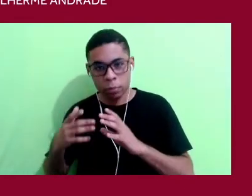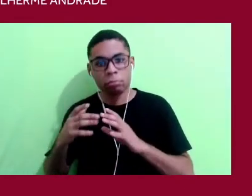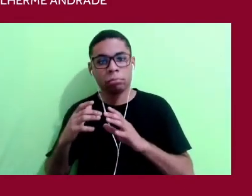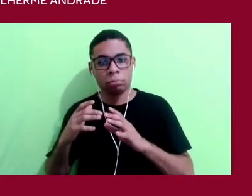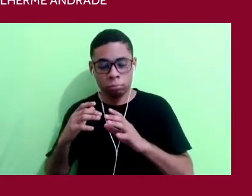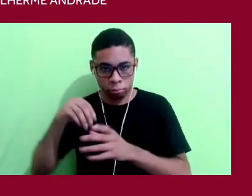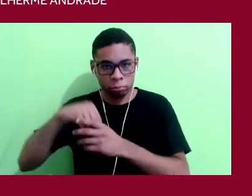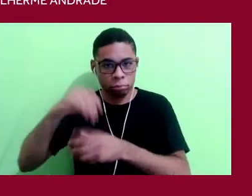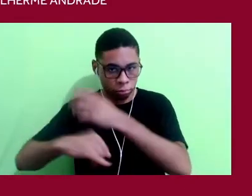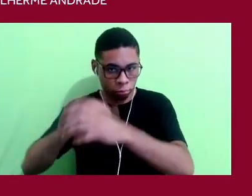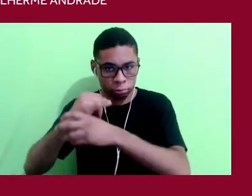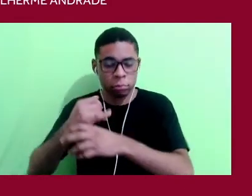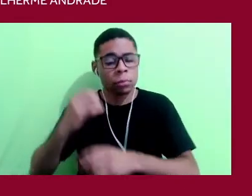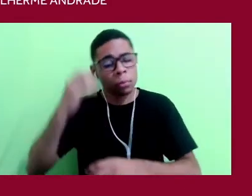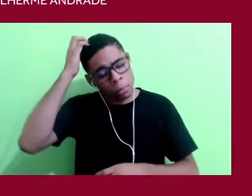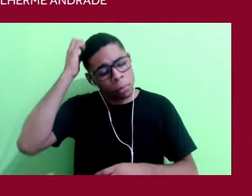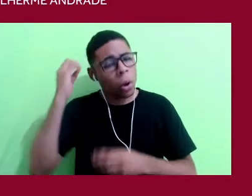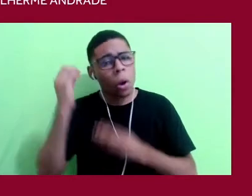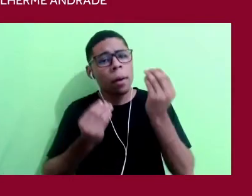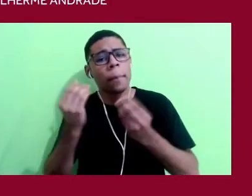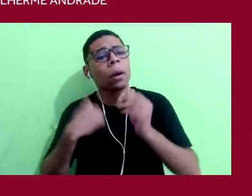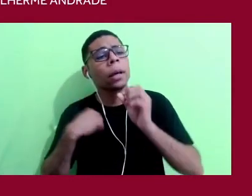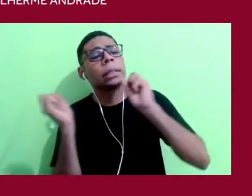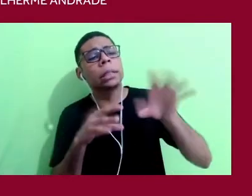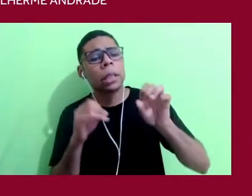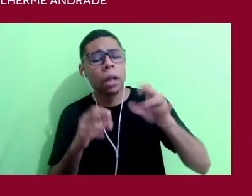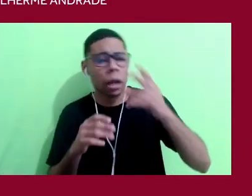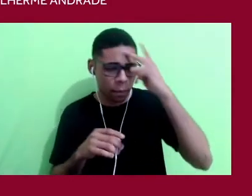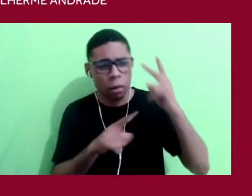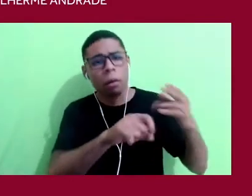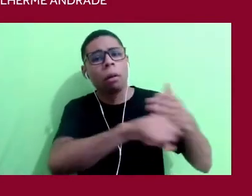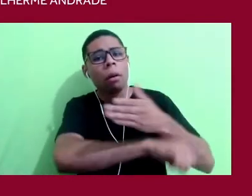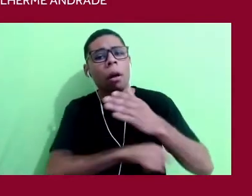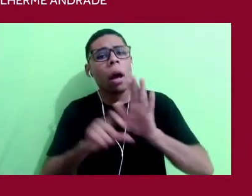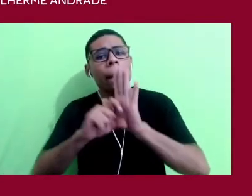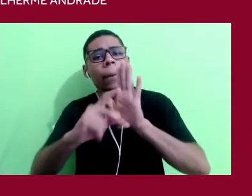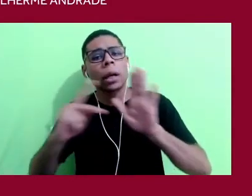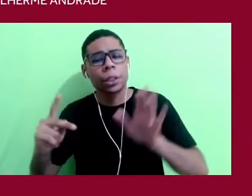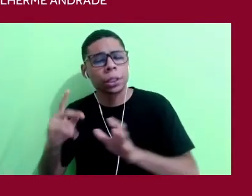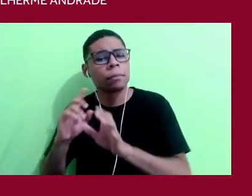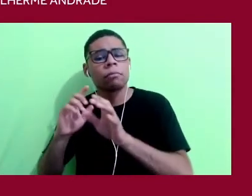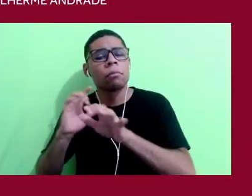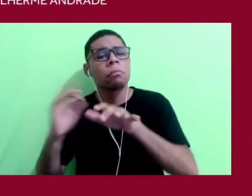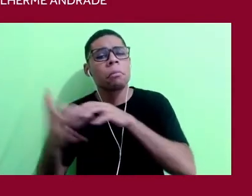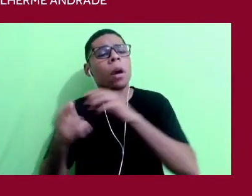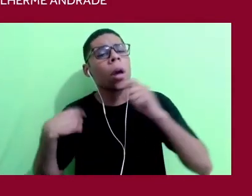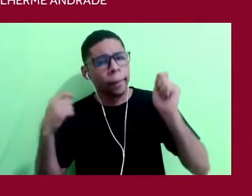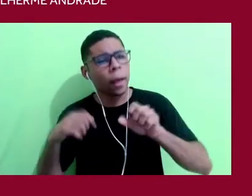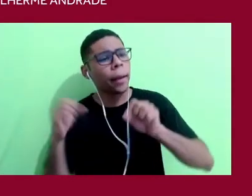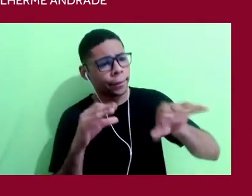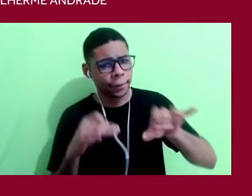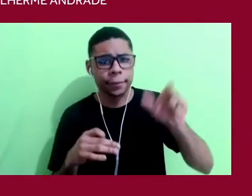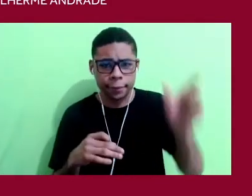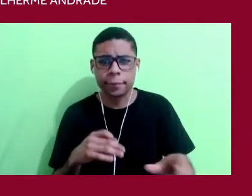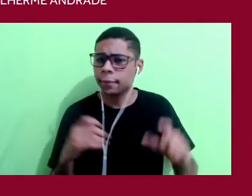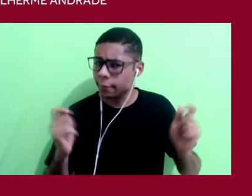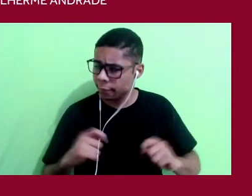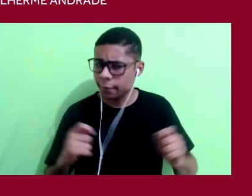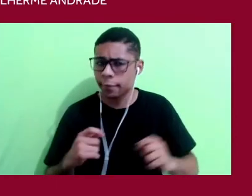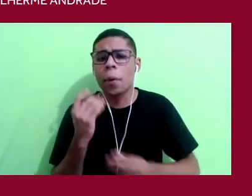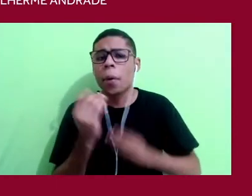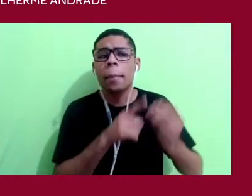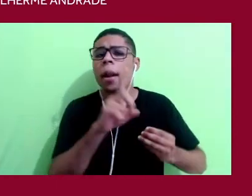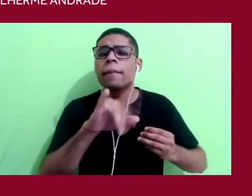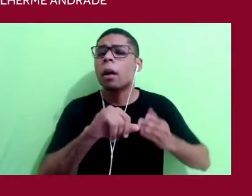ensinar, né, ensinar como a pessoa vai acessar o aplicativo, como que ela pode, fazer o